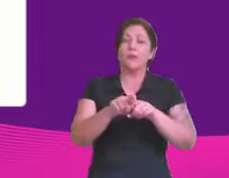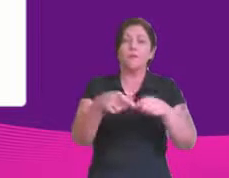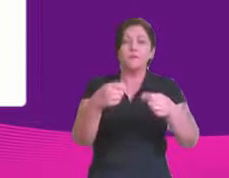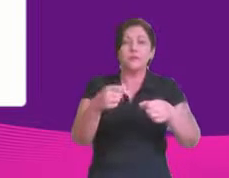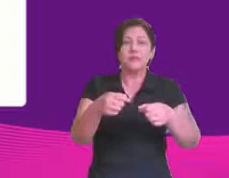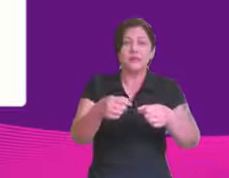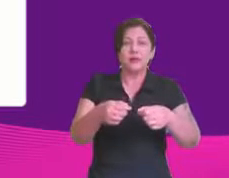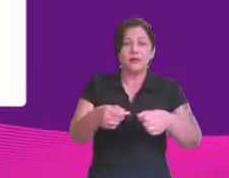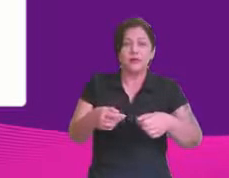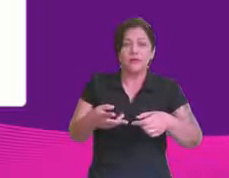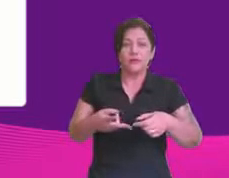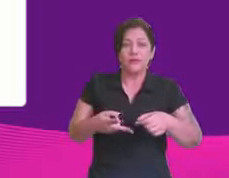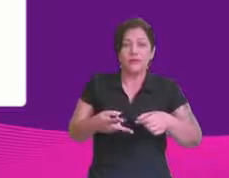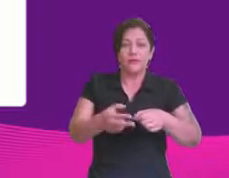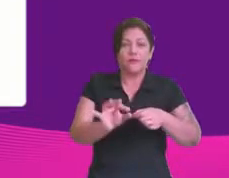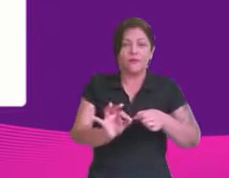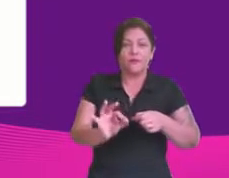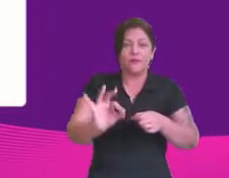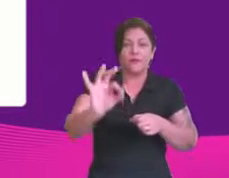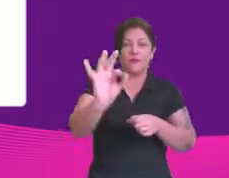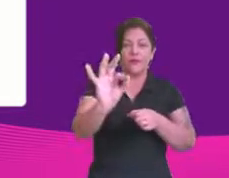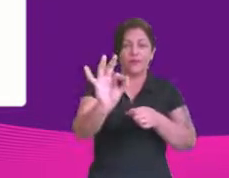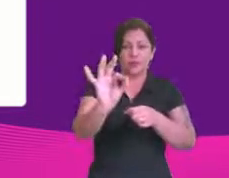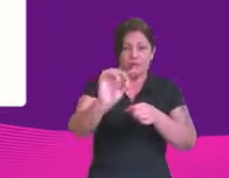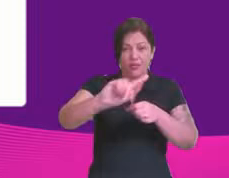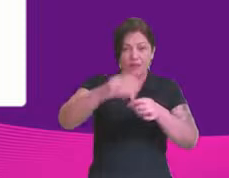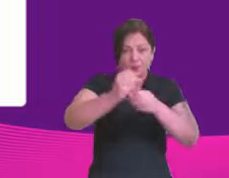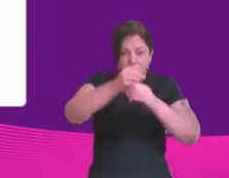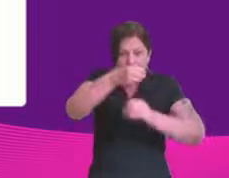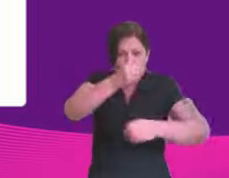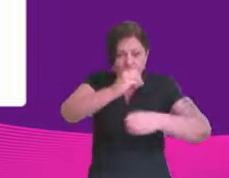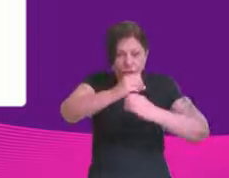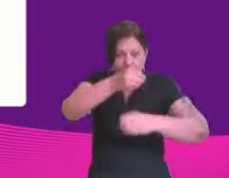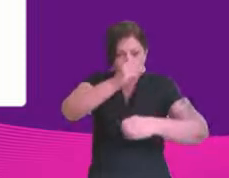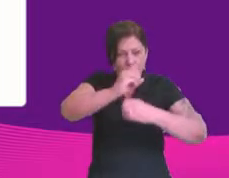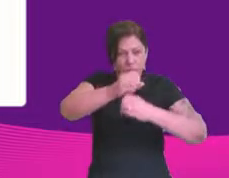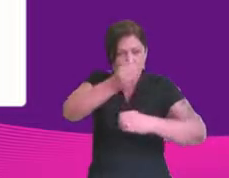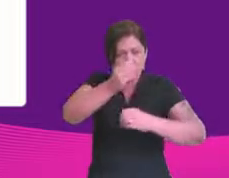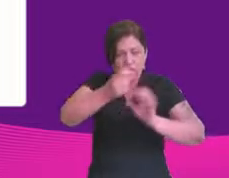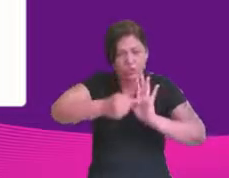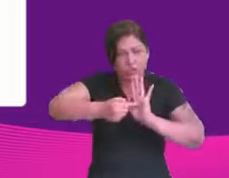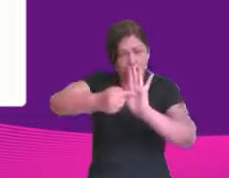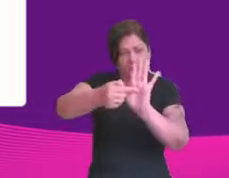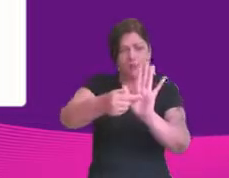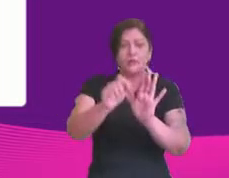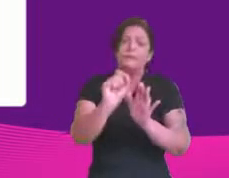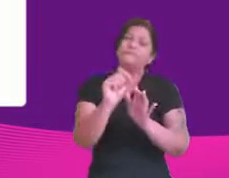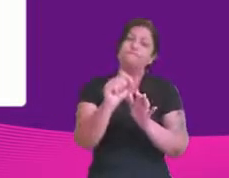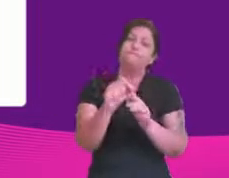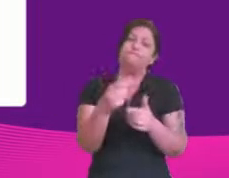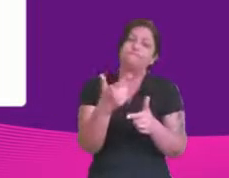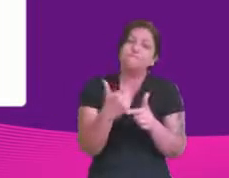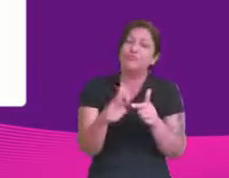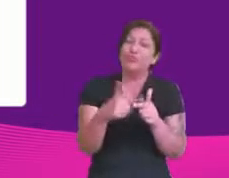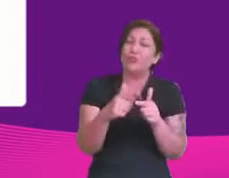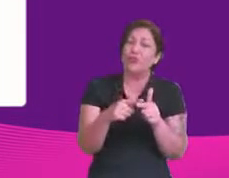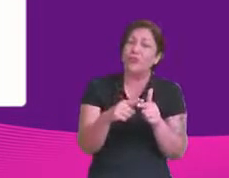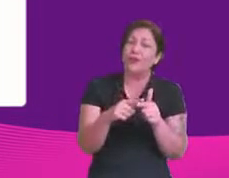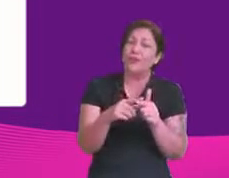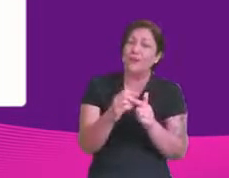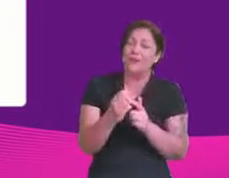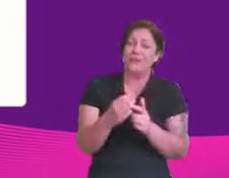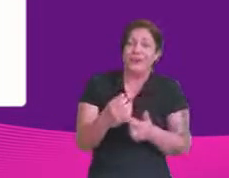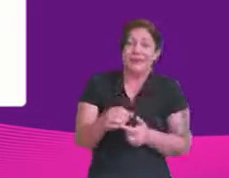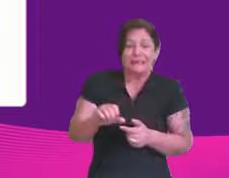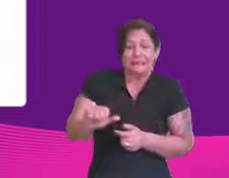e tratamento cirúrgico dessa lesão ovariana. Tá? Essa era a imagem dela, vendo aqui uma lesão cística, né, medindo 15